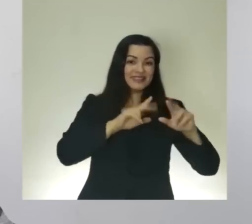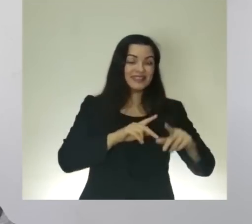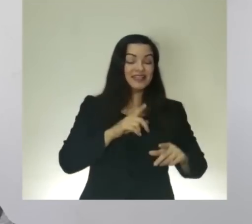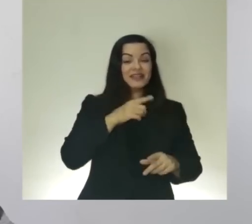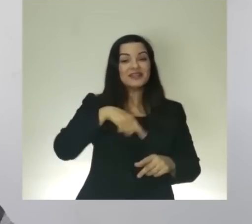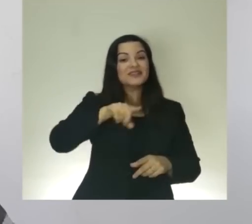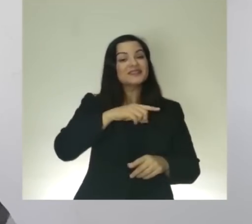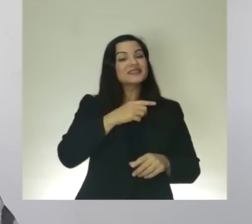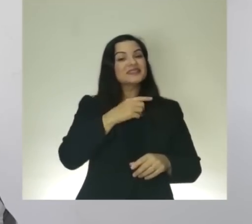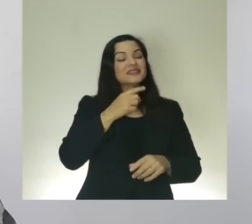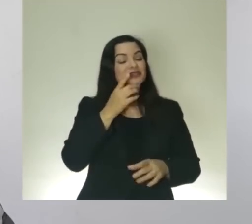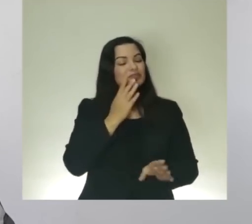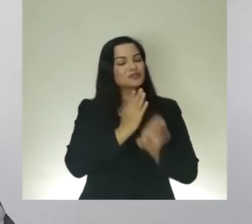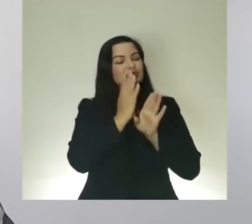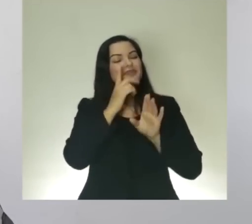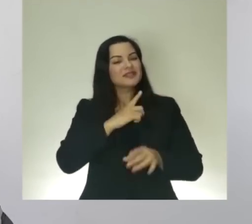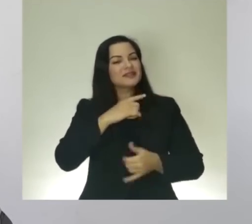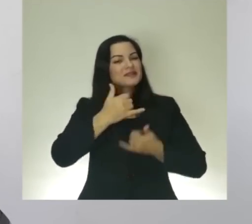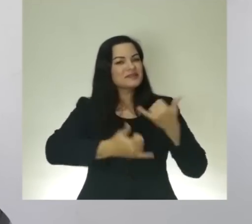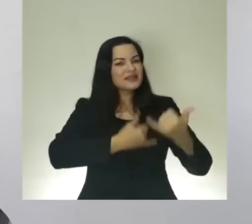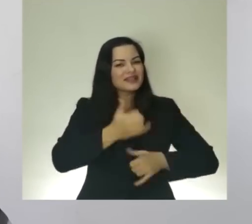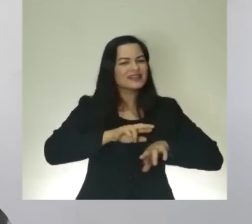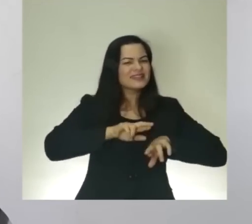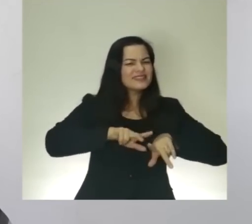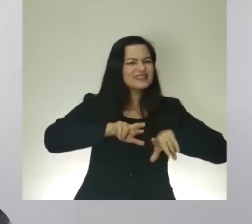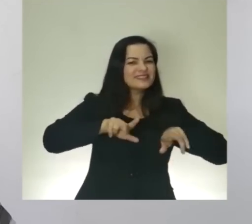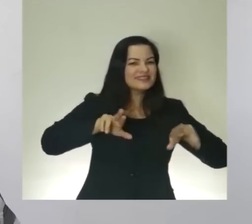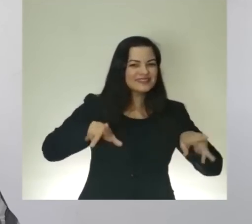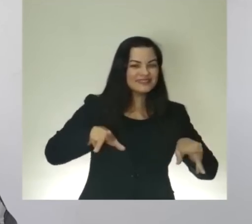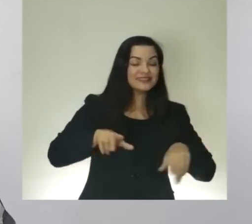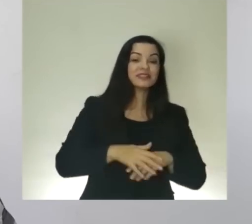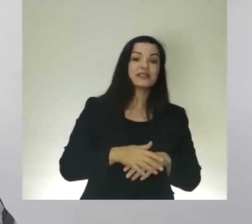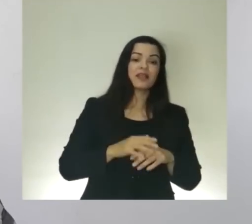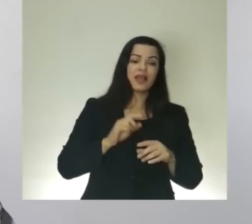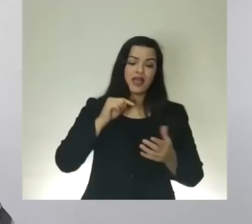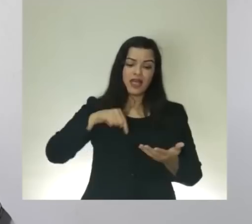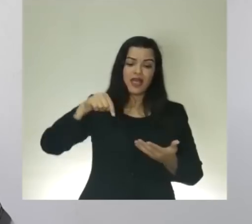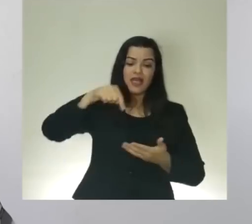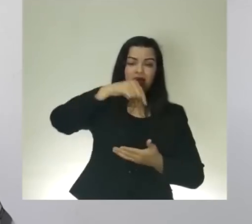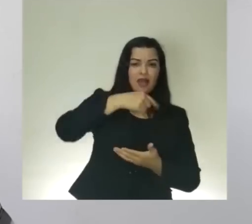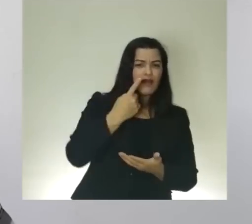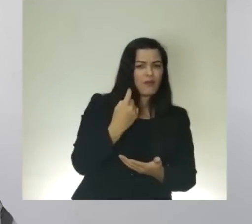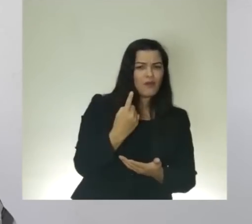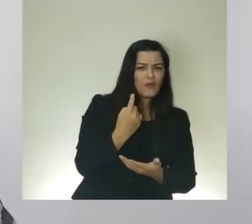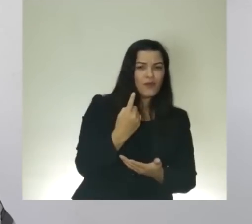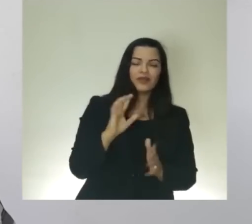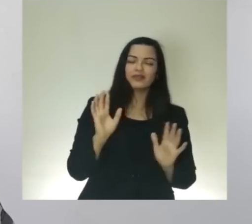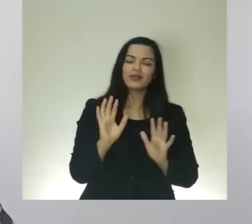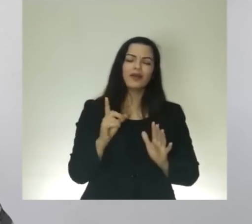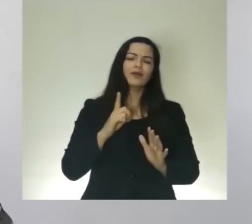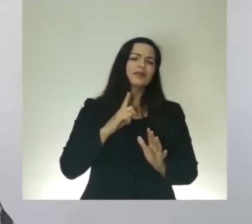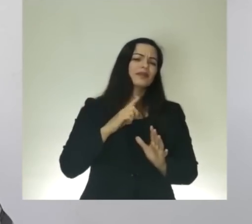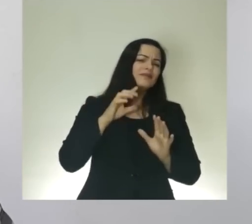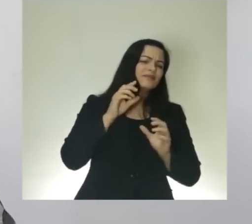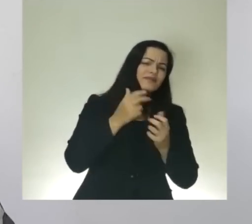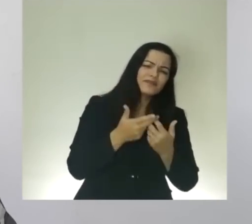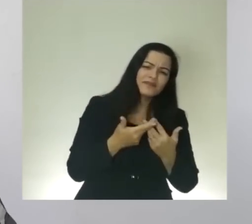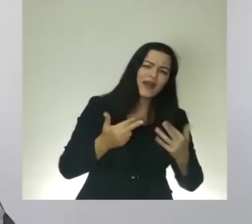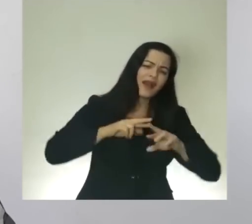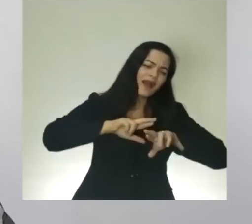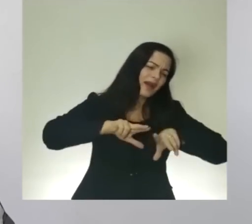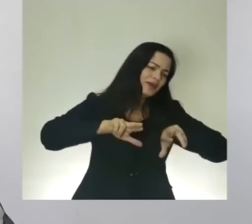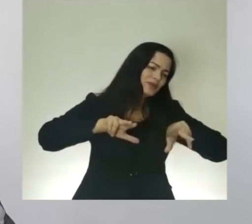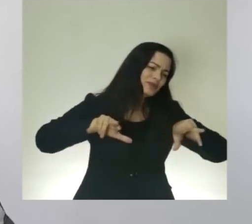de brincar. Mas essas não são as únicas. Existem muitas regiões que reutilizam